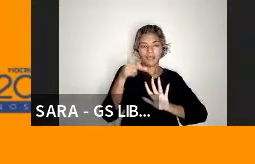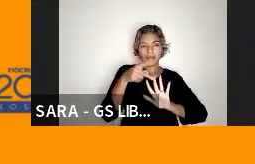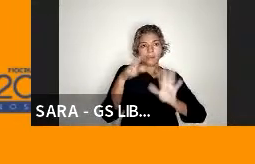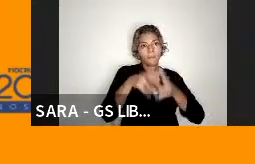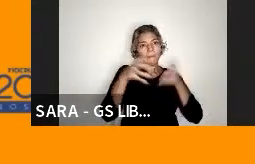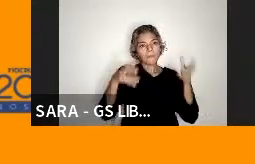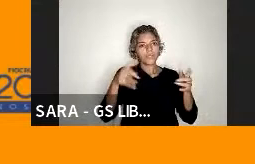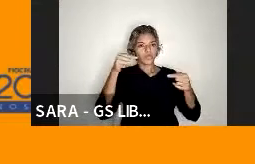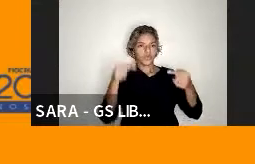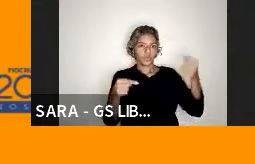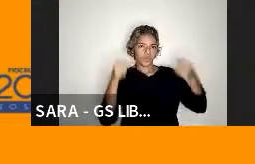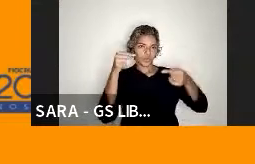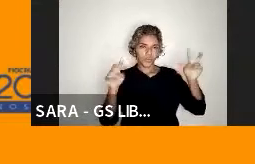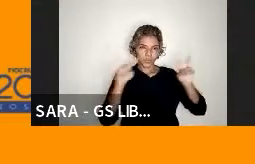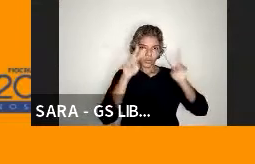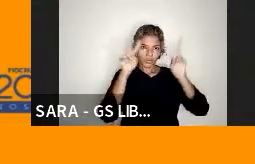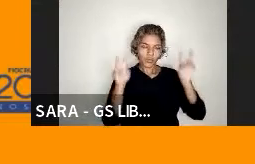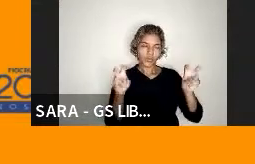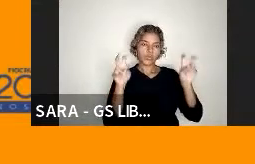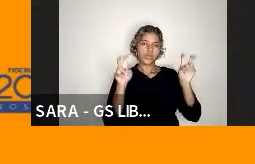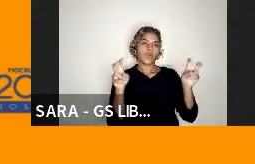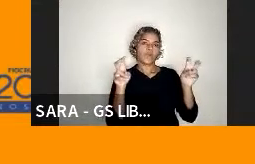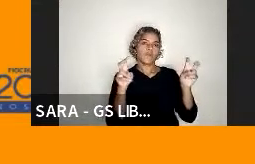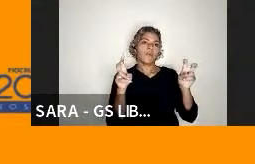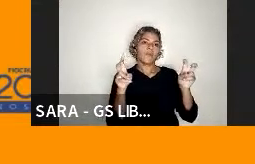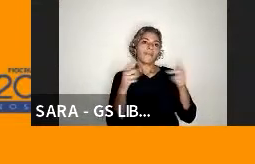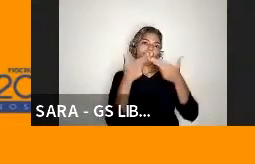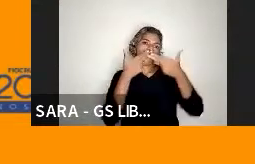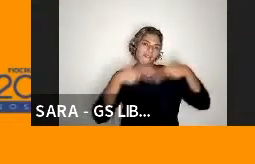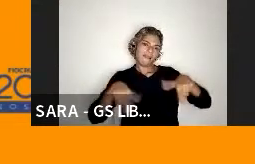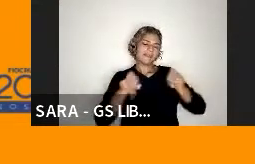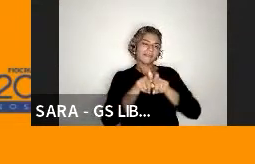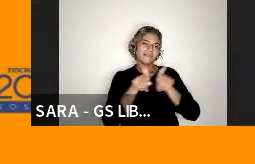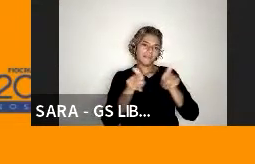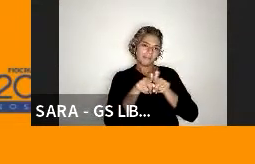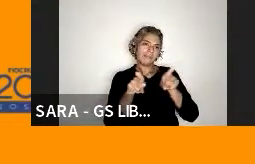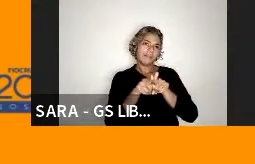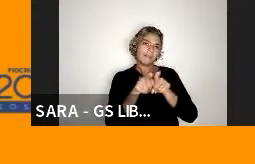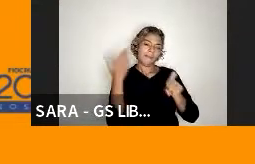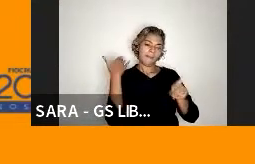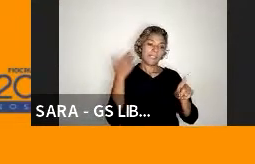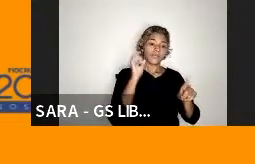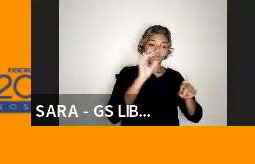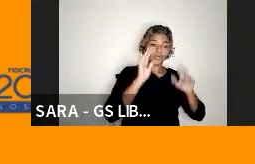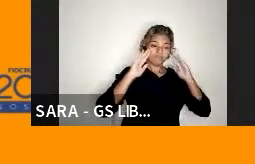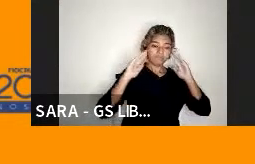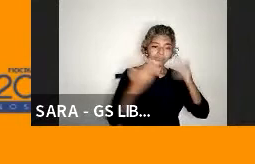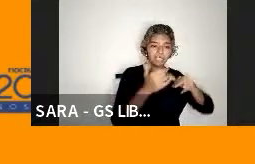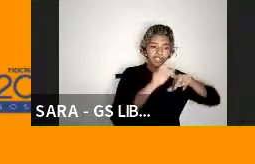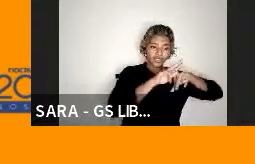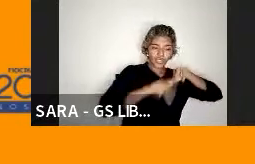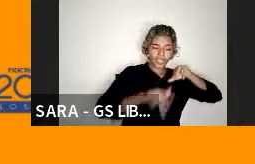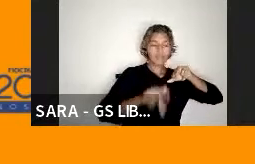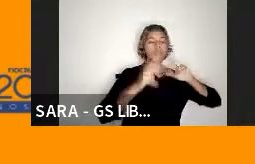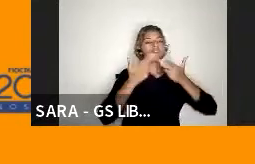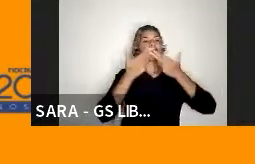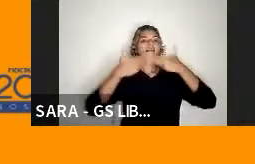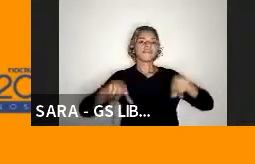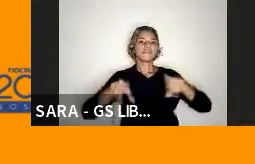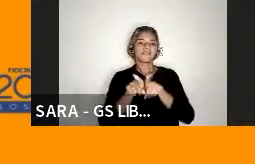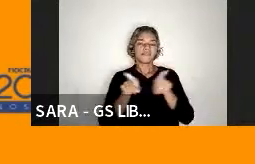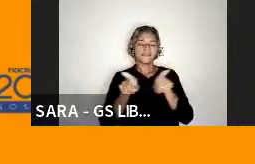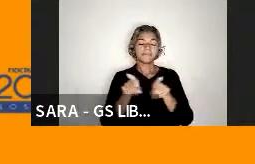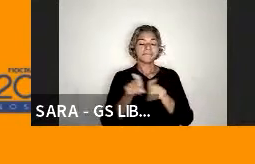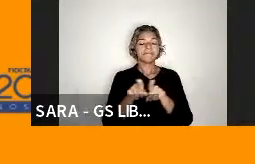para as questões também de raça, né, para as questões étnico-raciais, na verdade. A Fiocruz ganha também nesse intervalo